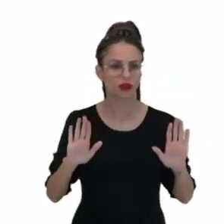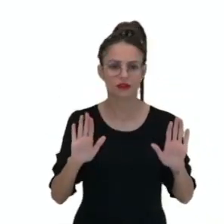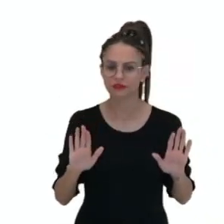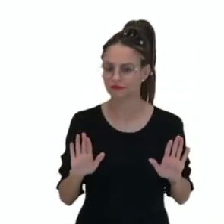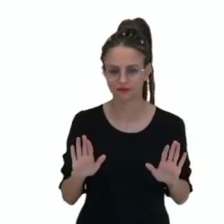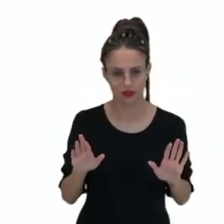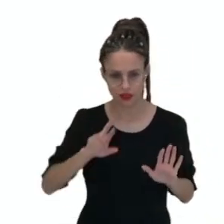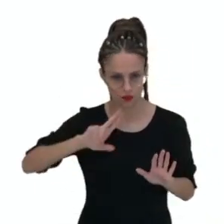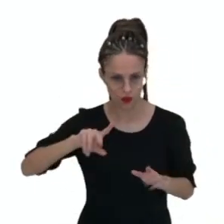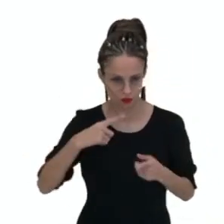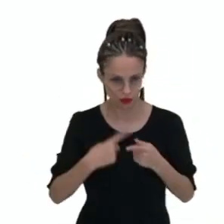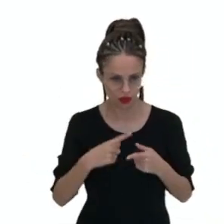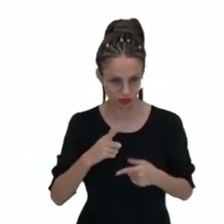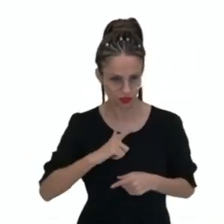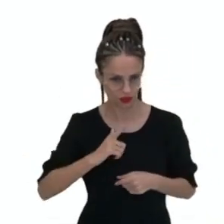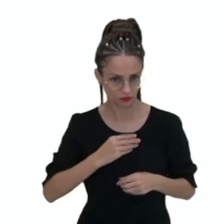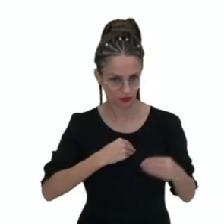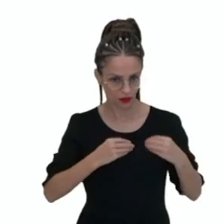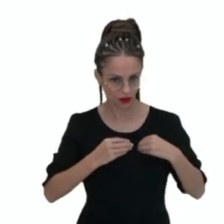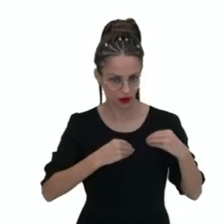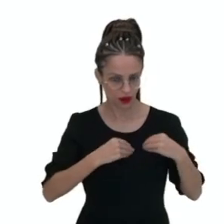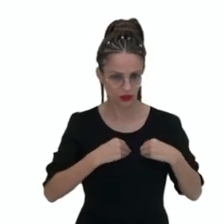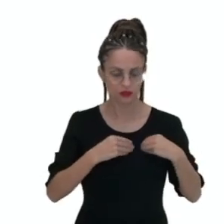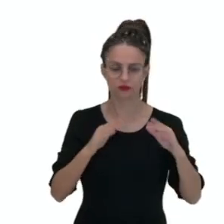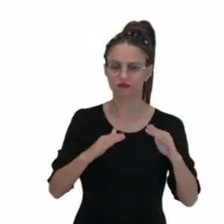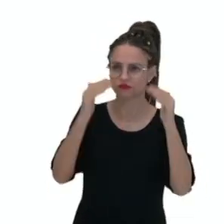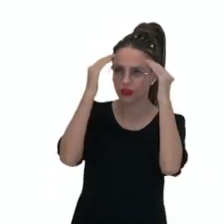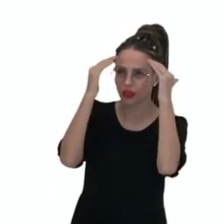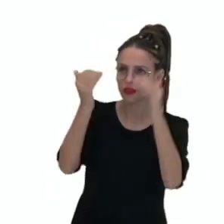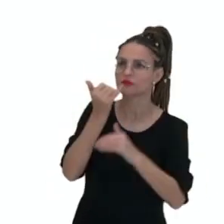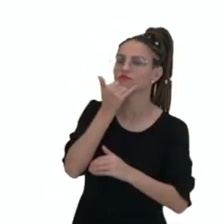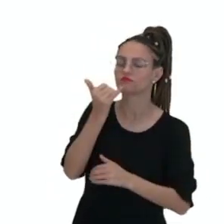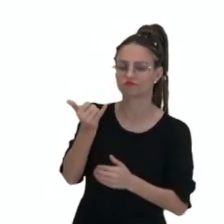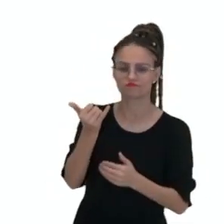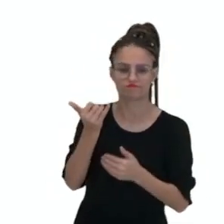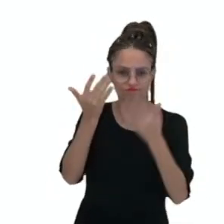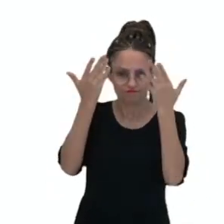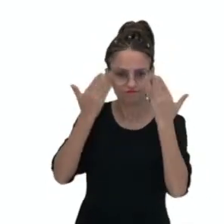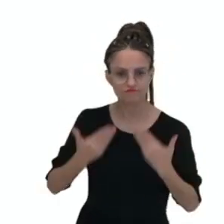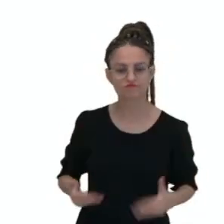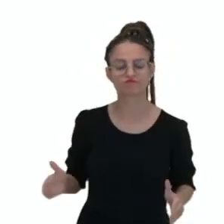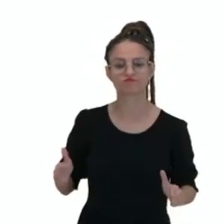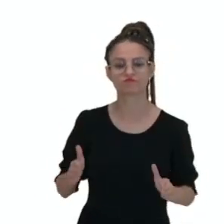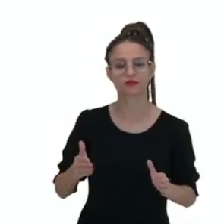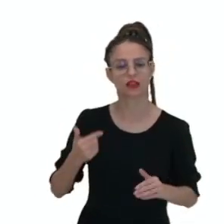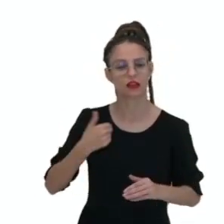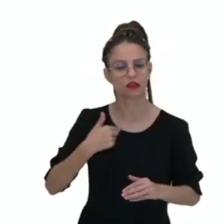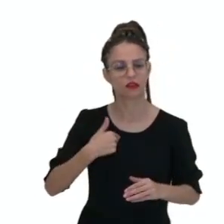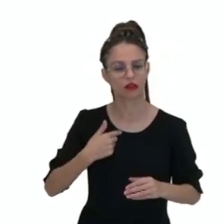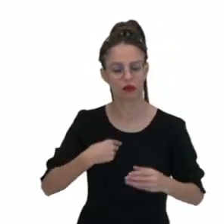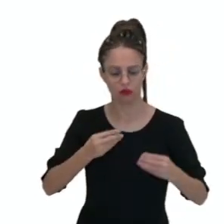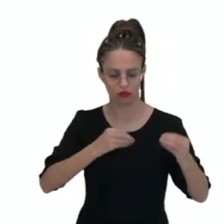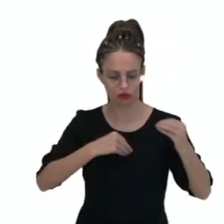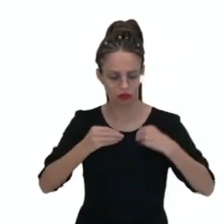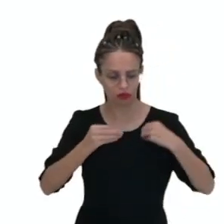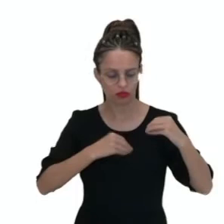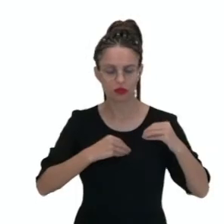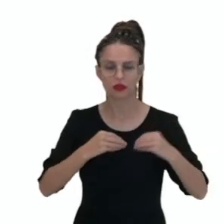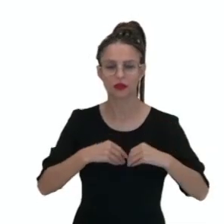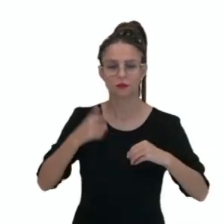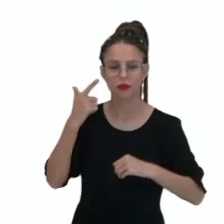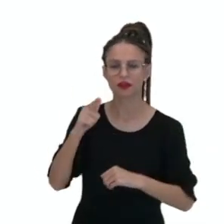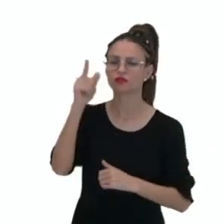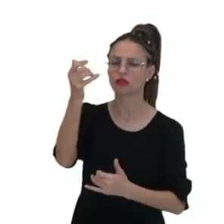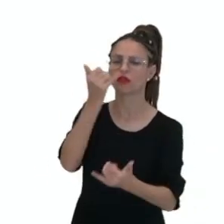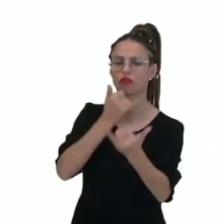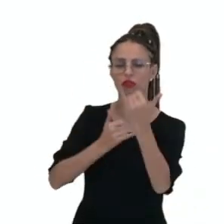porque hei pecado. Da vossa alta clemência me dispo. Antes, quanto mais tenho delinquido, vos tenho a perdoar